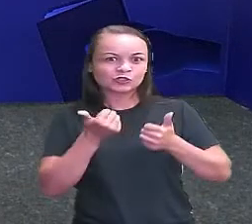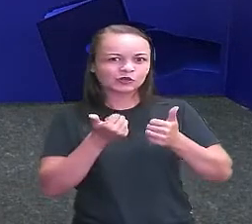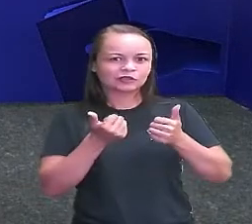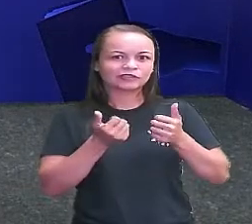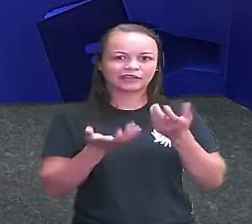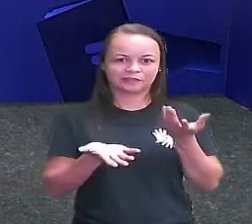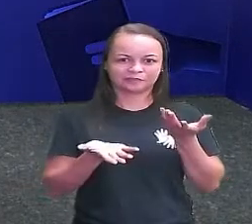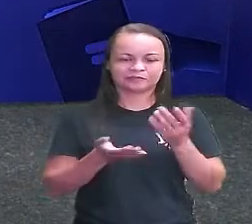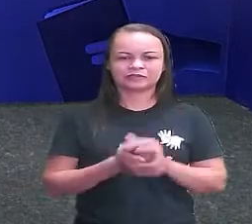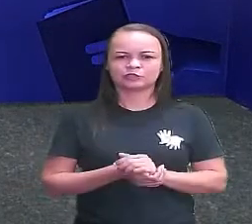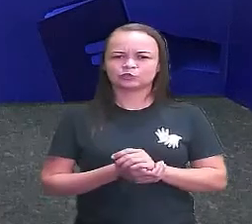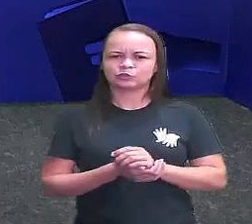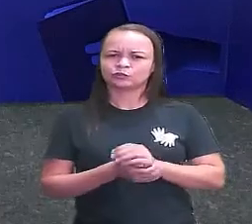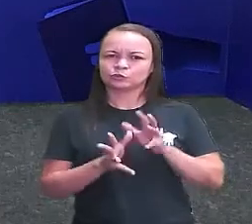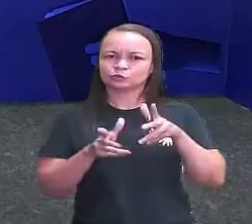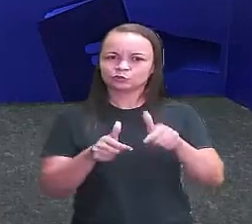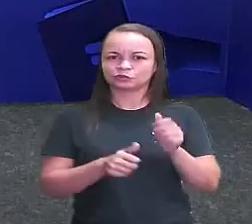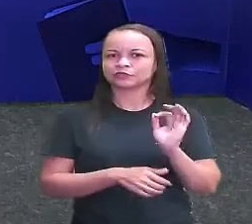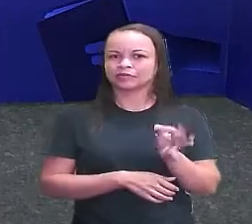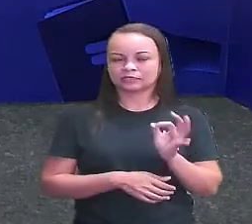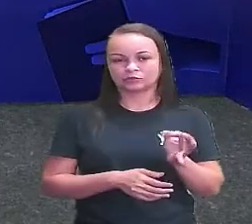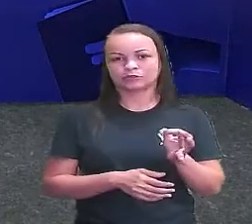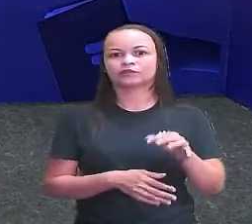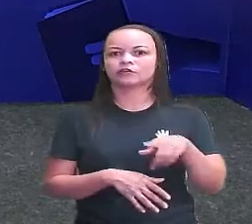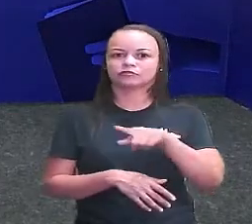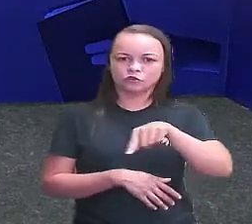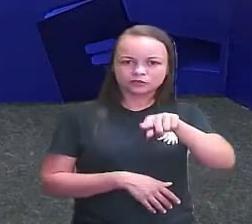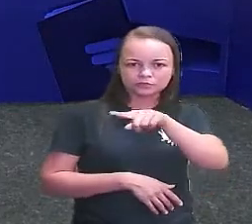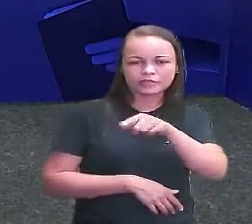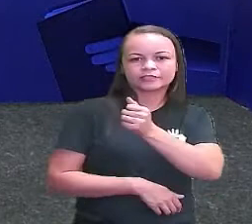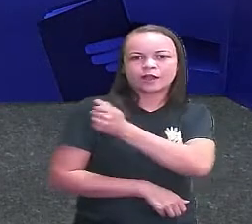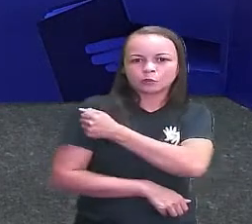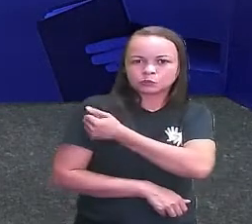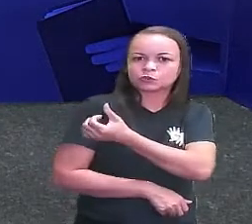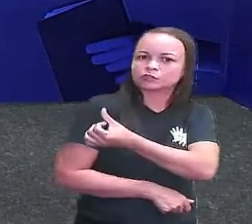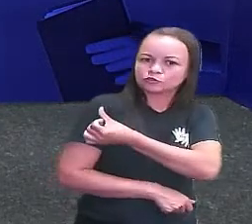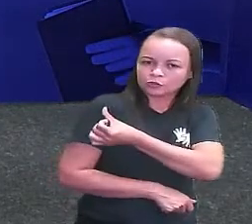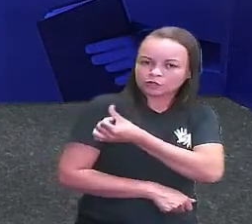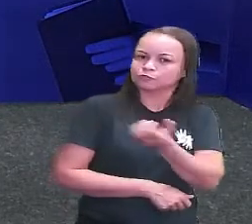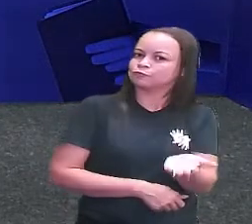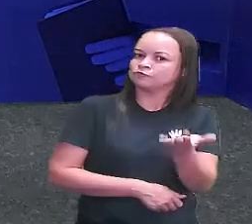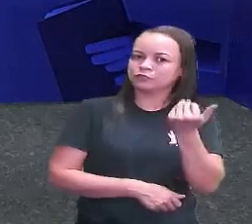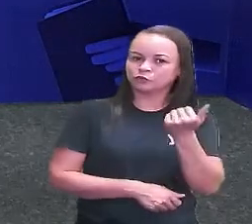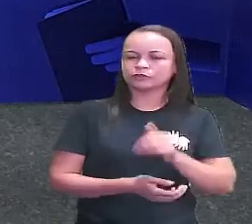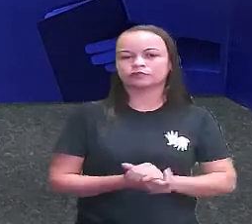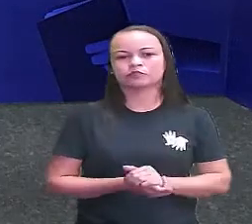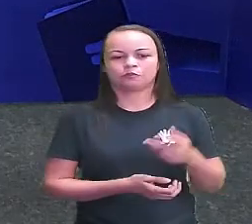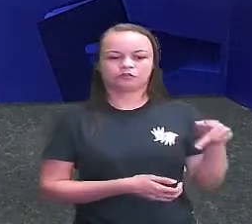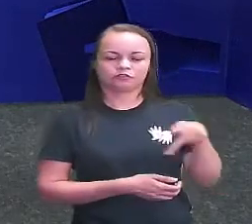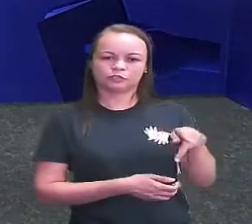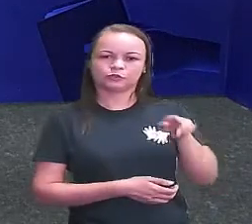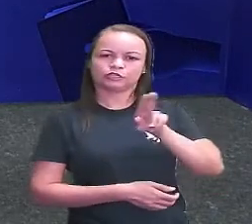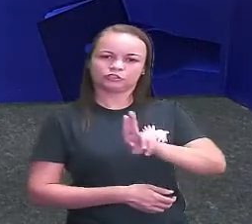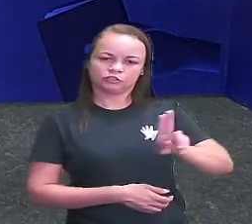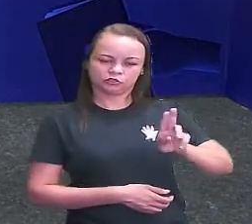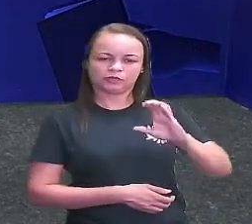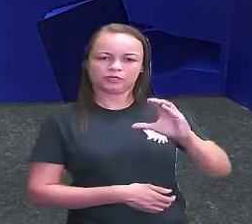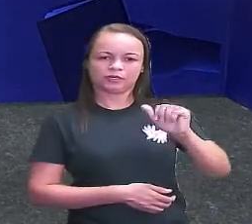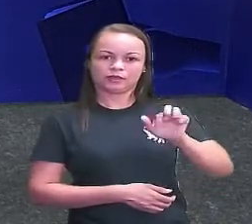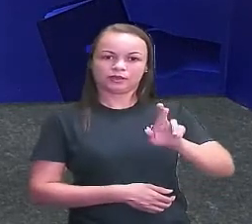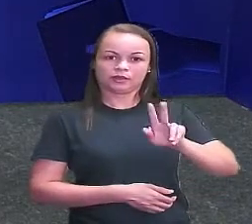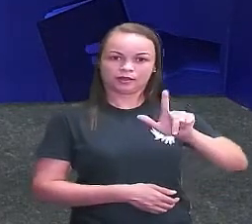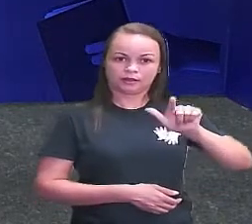aí? Certinho, né? Então, meu sexto ano, vem comigo, tá? Eu sou a professora Carla